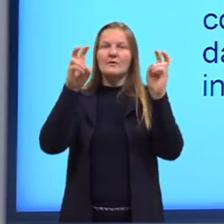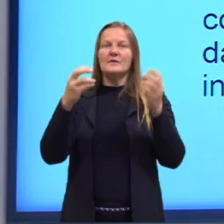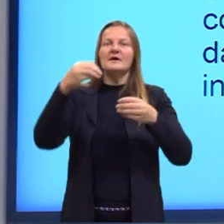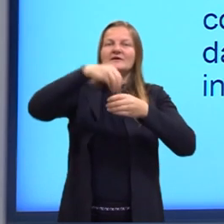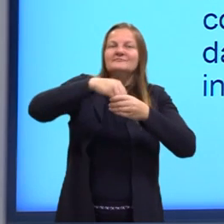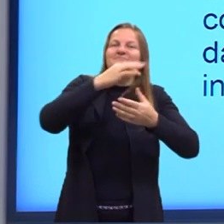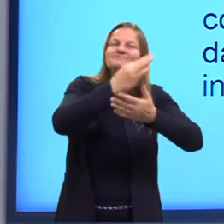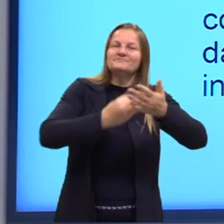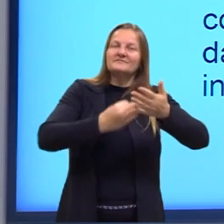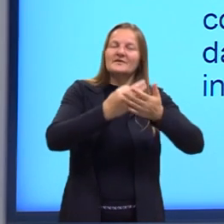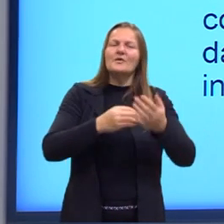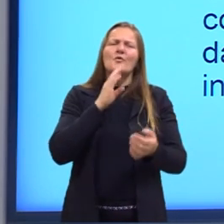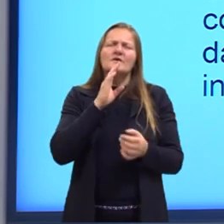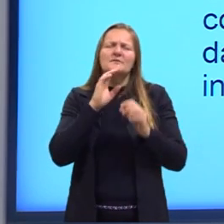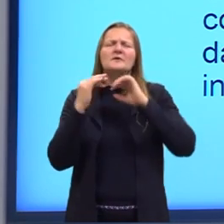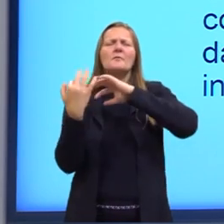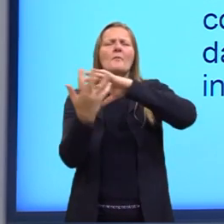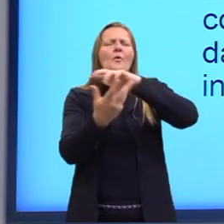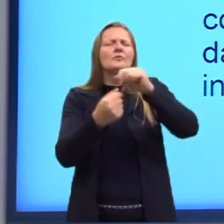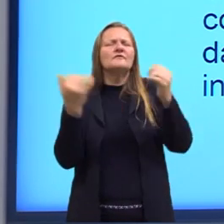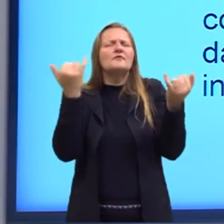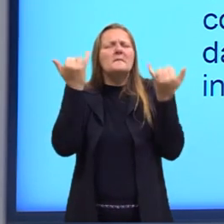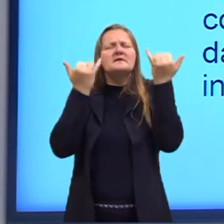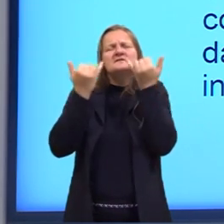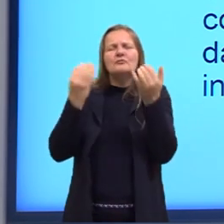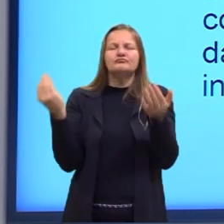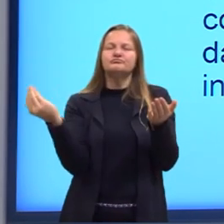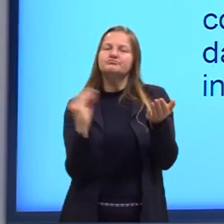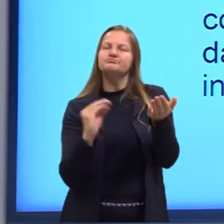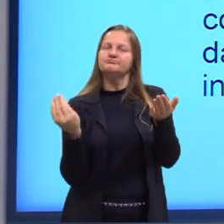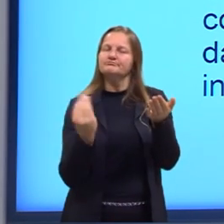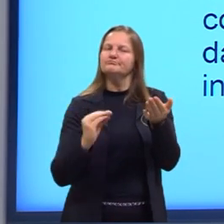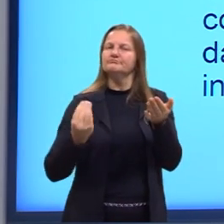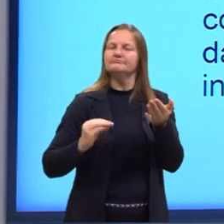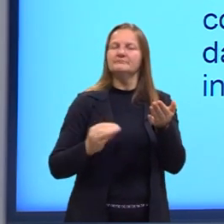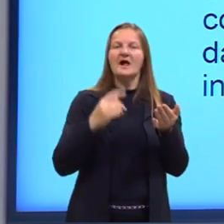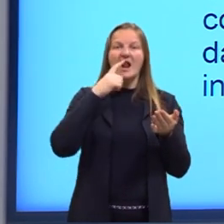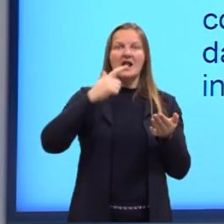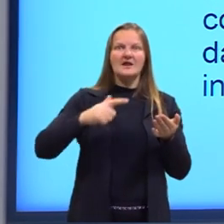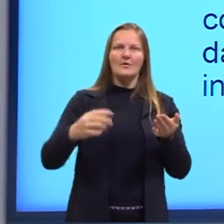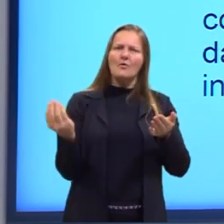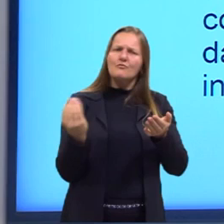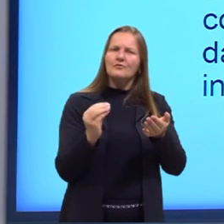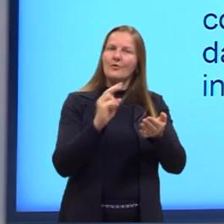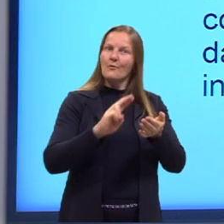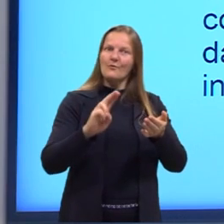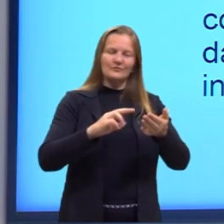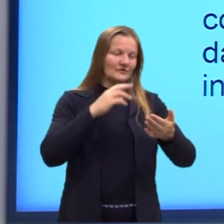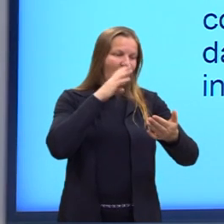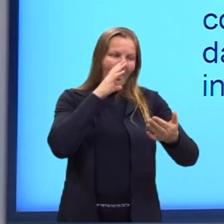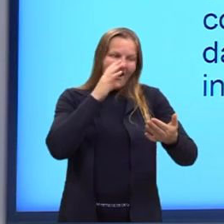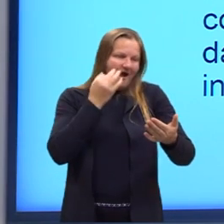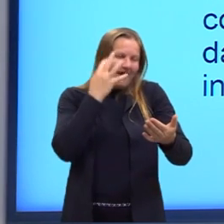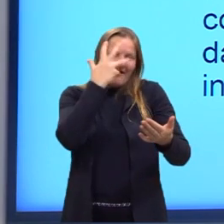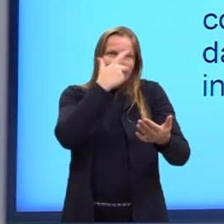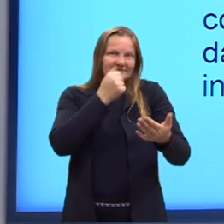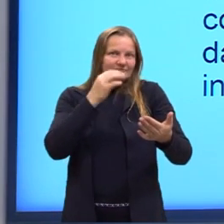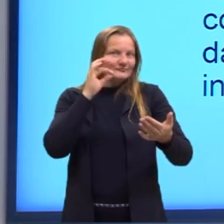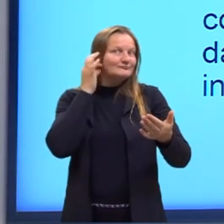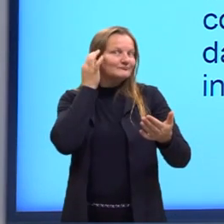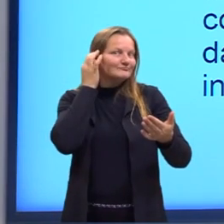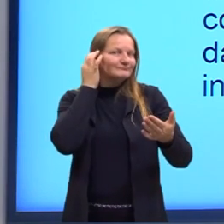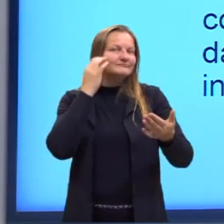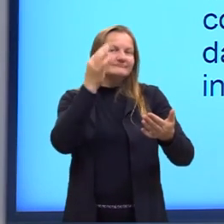conhecimento de mundo o conhecimento que esses tem da língua e que usam e assim conseguem